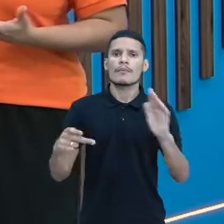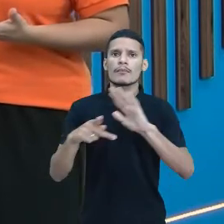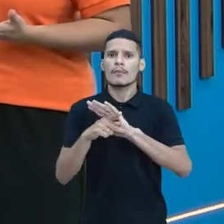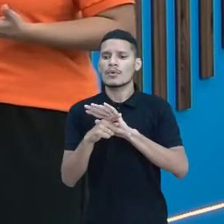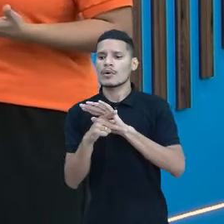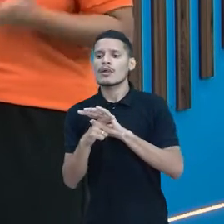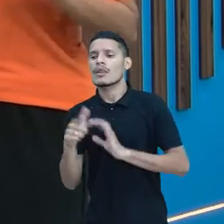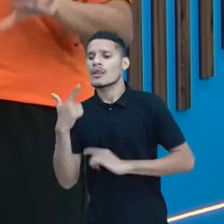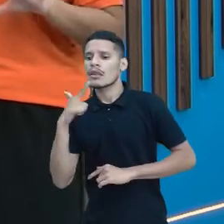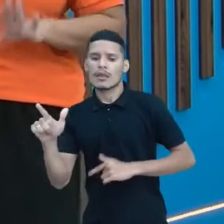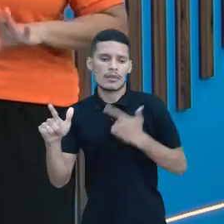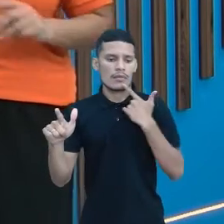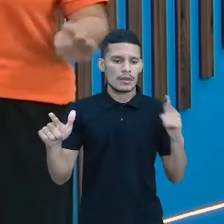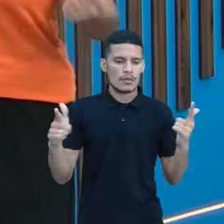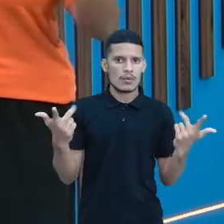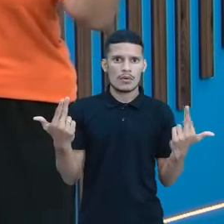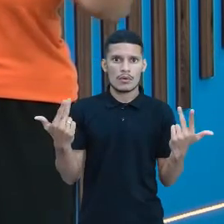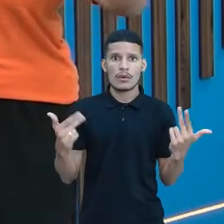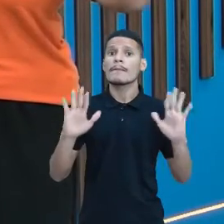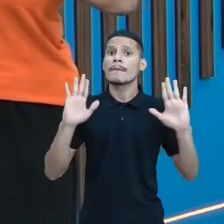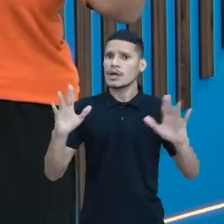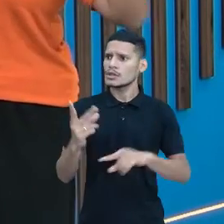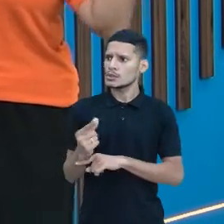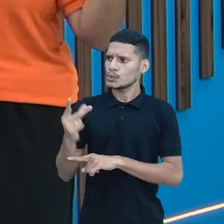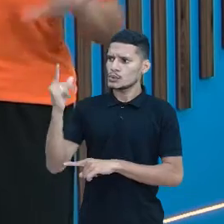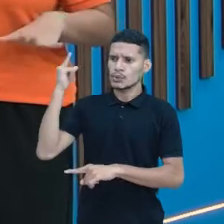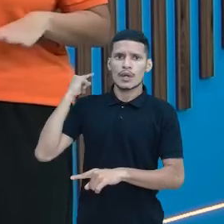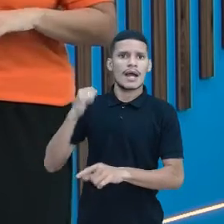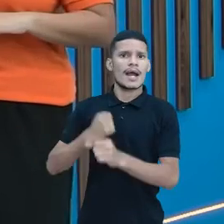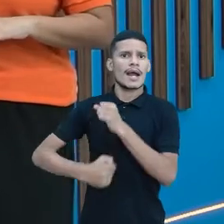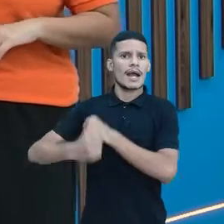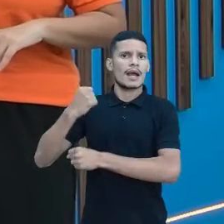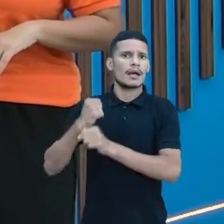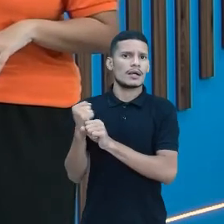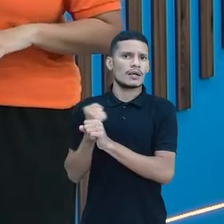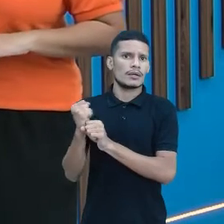línguas, mesmo que essa semelhança tenha sido de milhares de anos atrás,